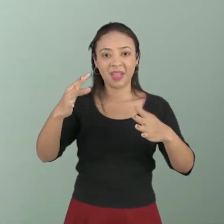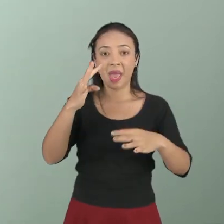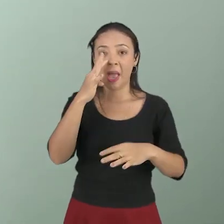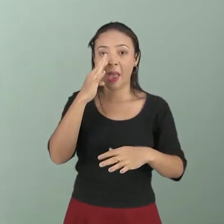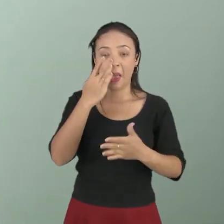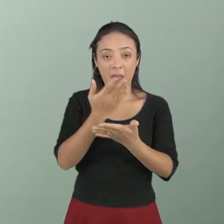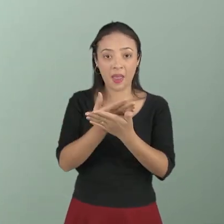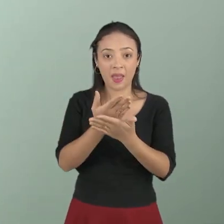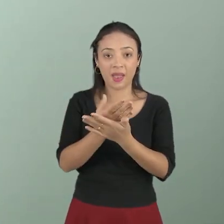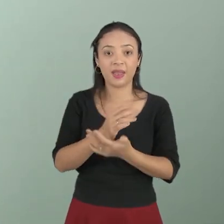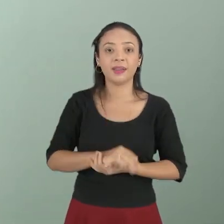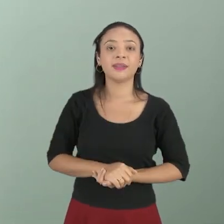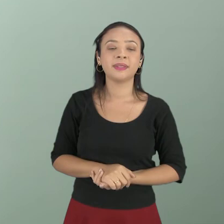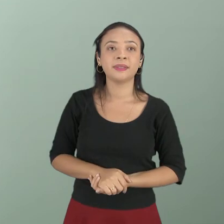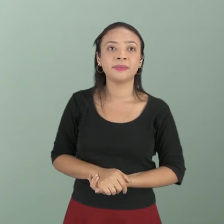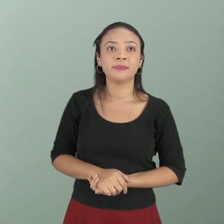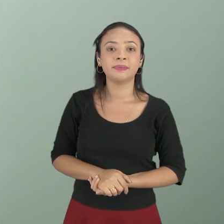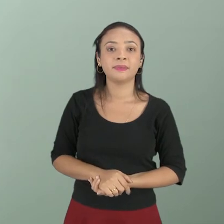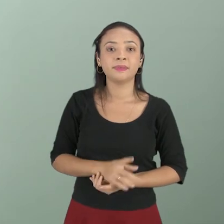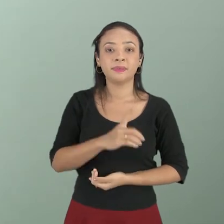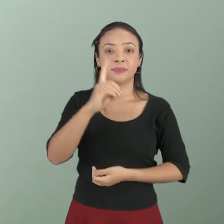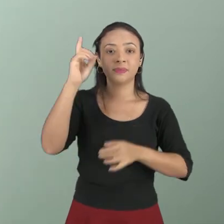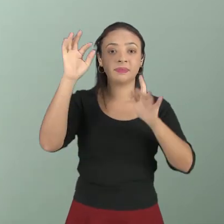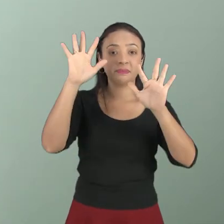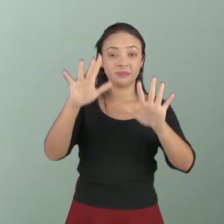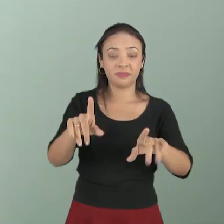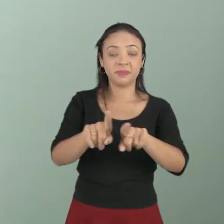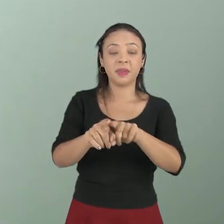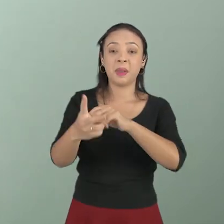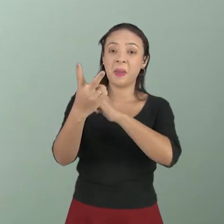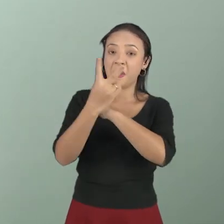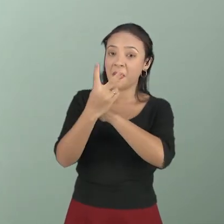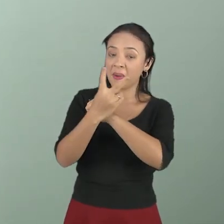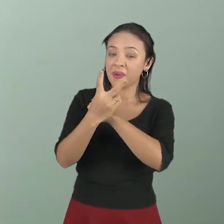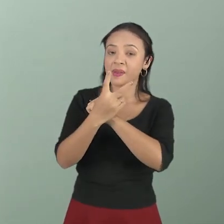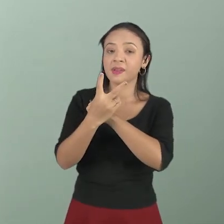assistiram a minha aula até o final. Que Deus continue nos protegendo e nos